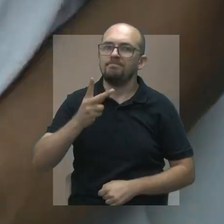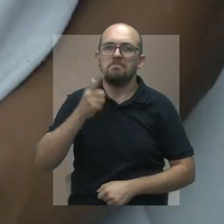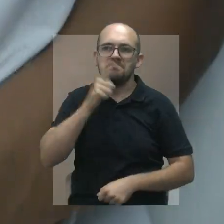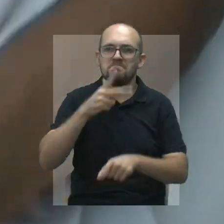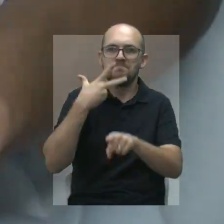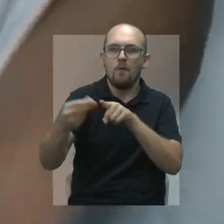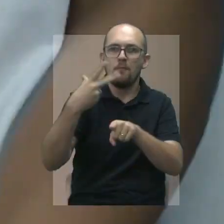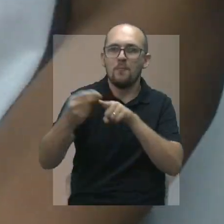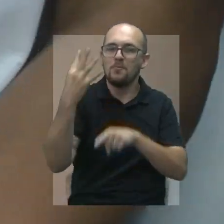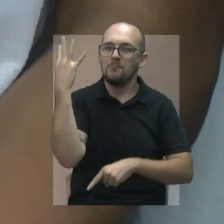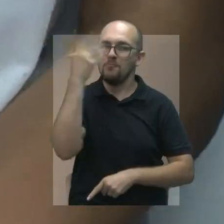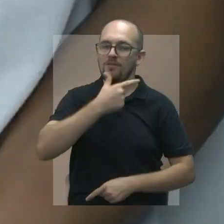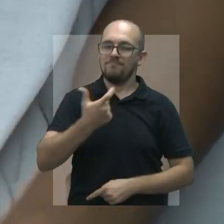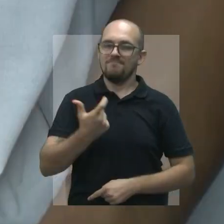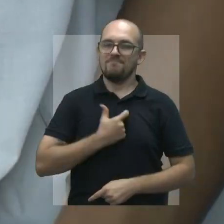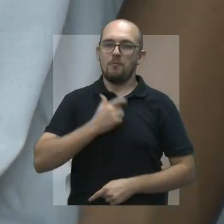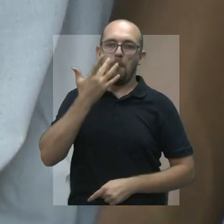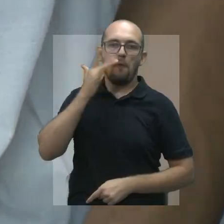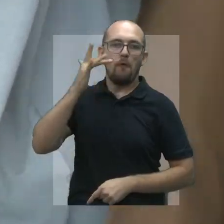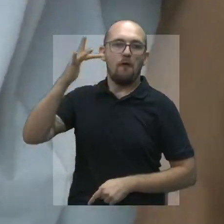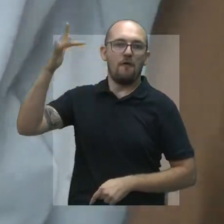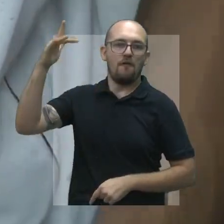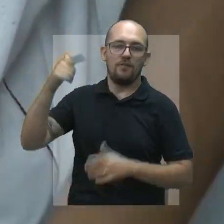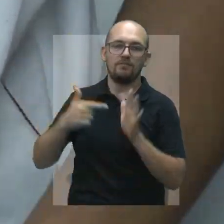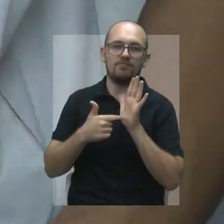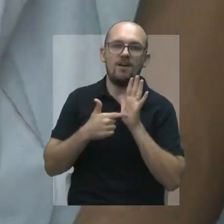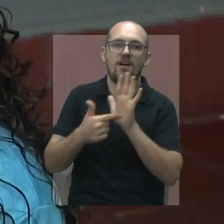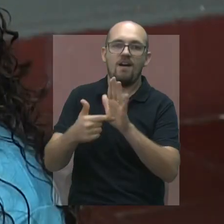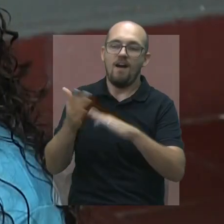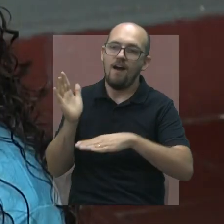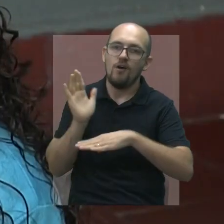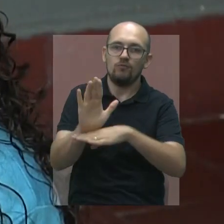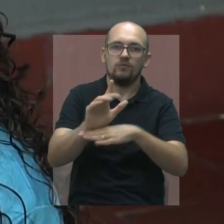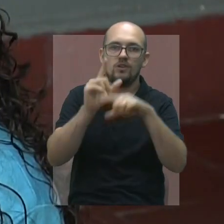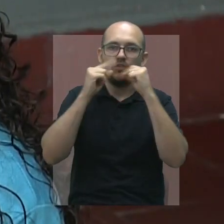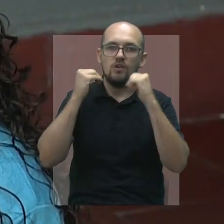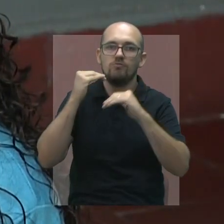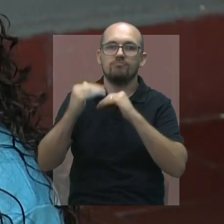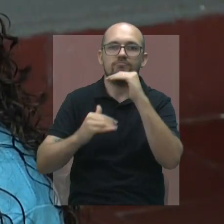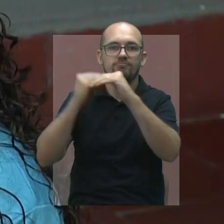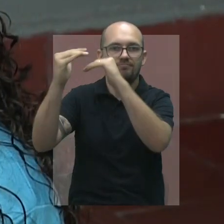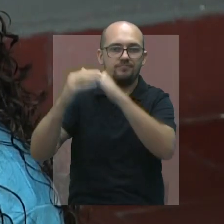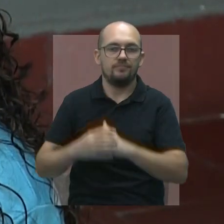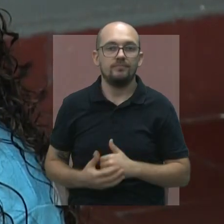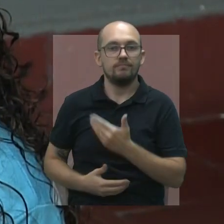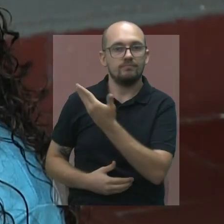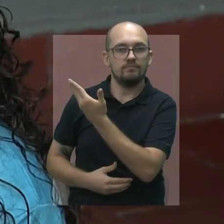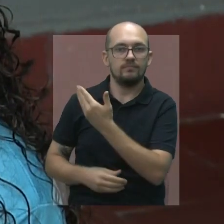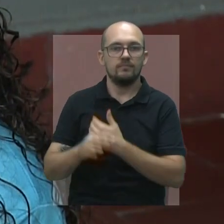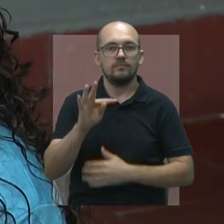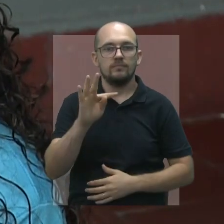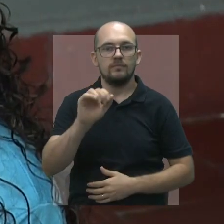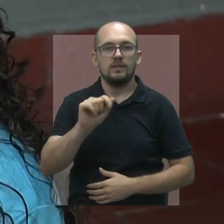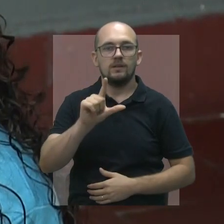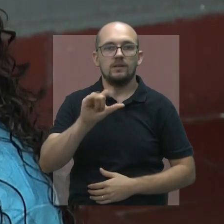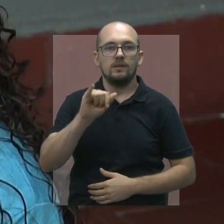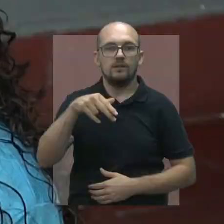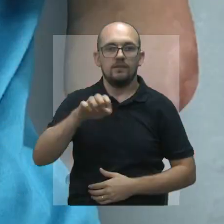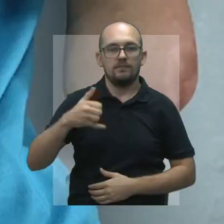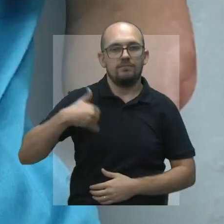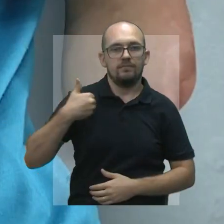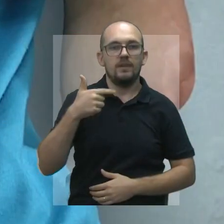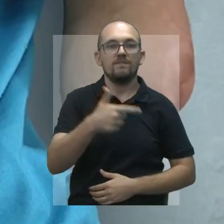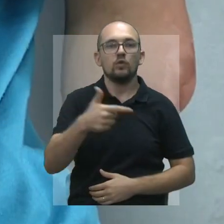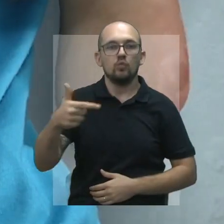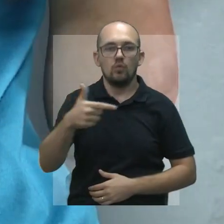e conquistam medalhas douradas que elevam a classificação de Jaú no ranking final. A Thaline Mariane dos Anjos, de 22 anos,